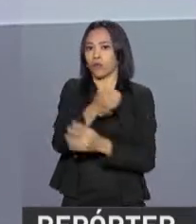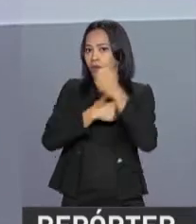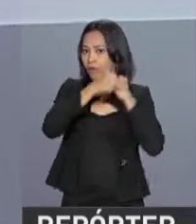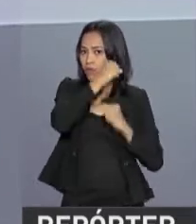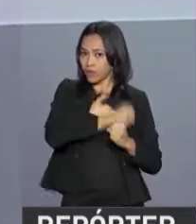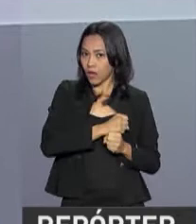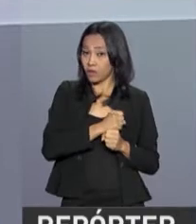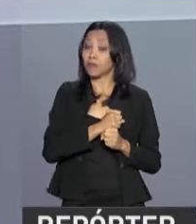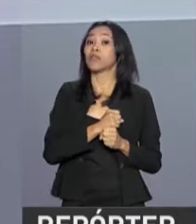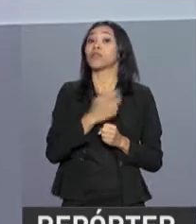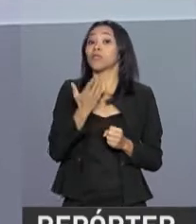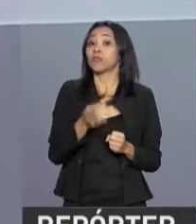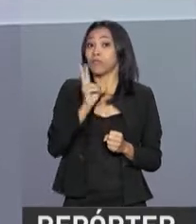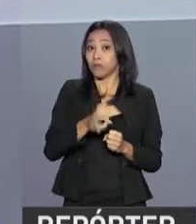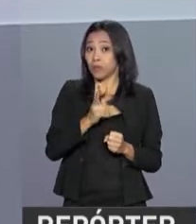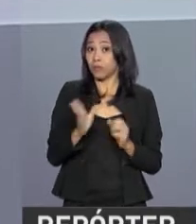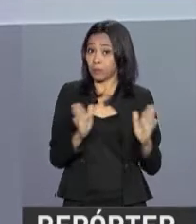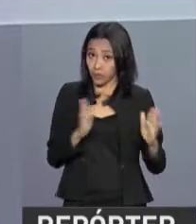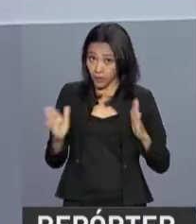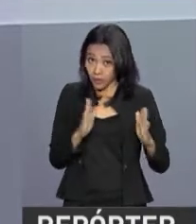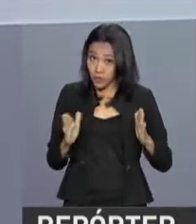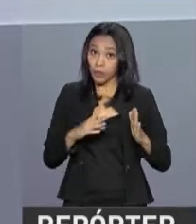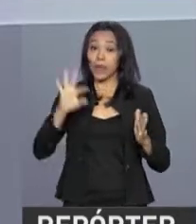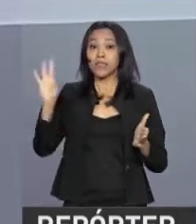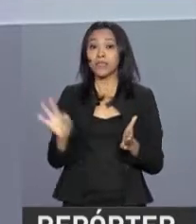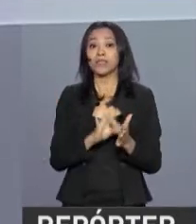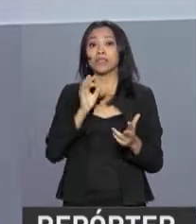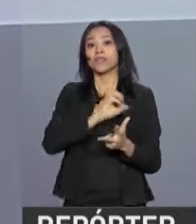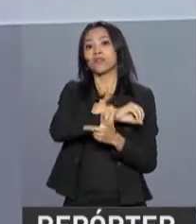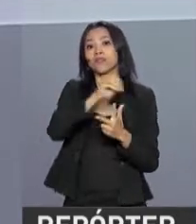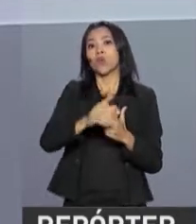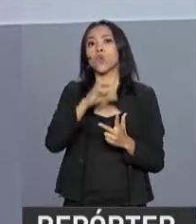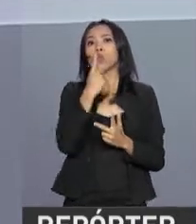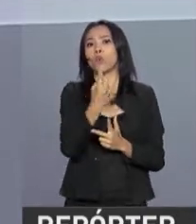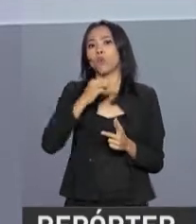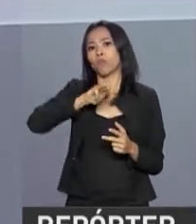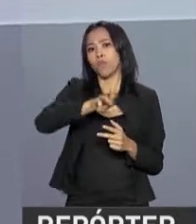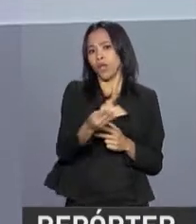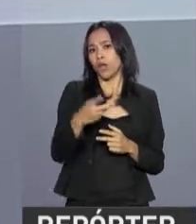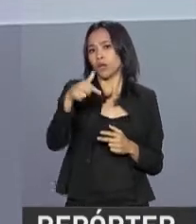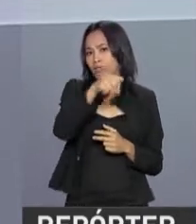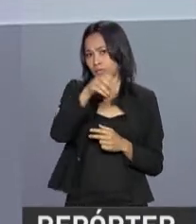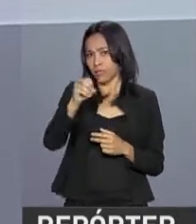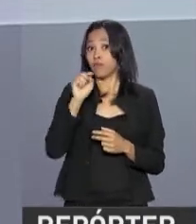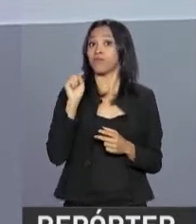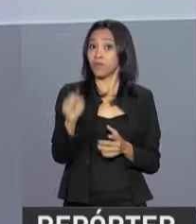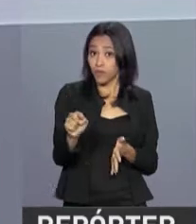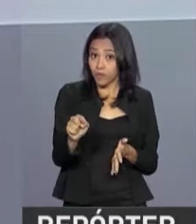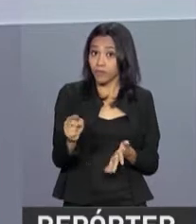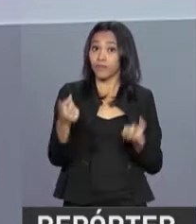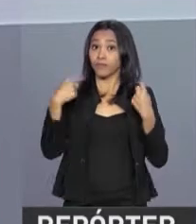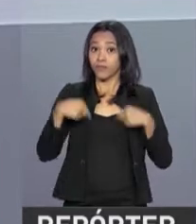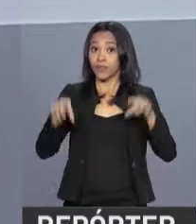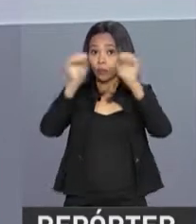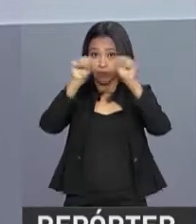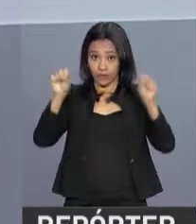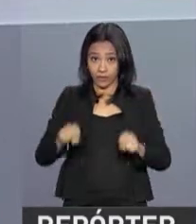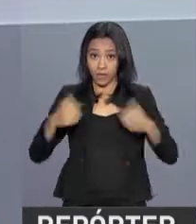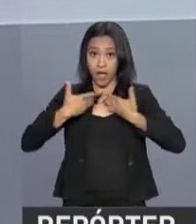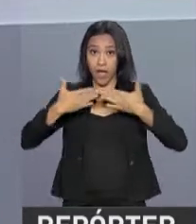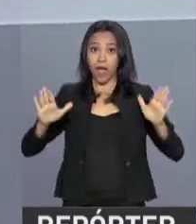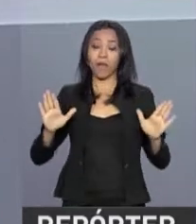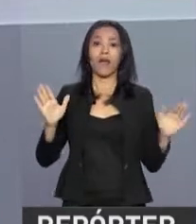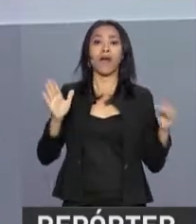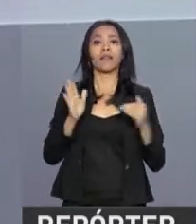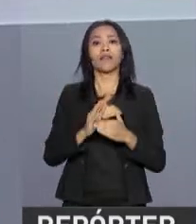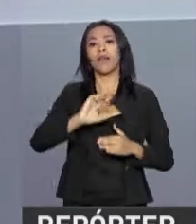nesse mesmo período, o Exame Nacional do Ensino Médio tinha 1 milhão e 700 mil inscritos. O sistema de inscrição segue aberto até